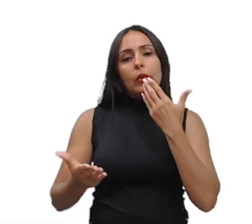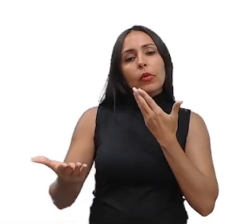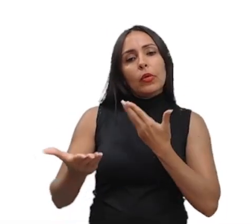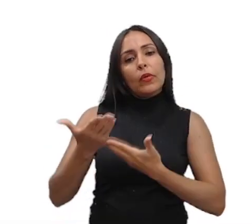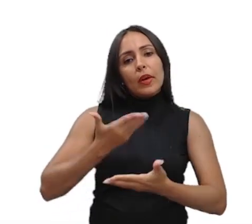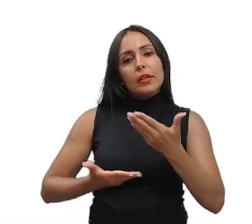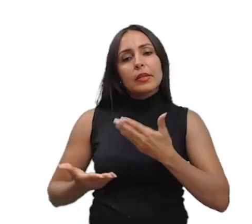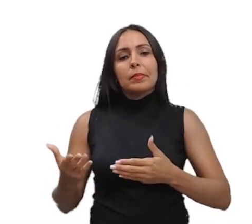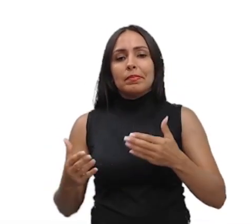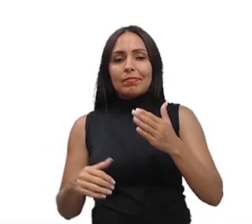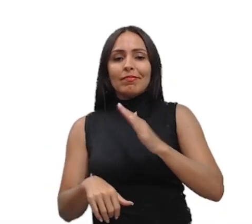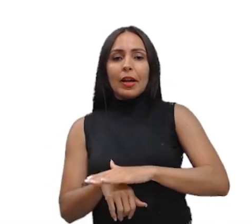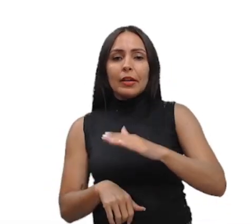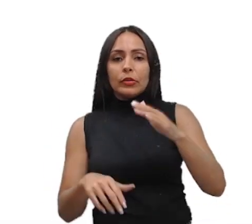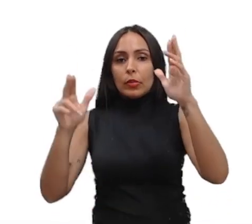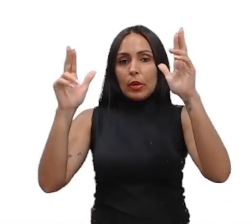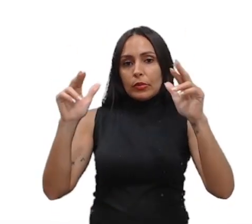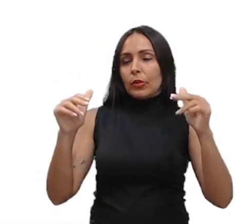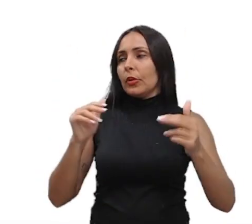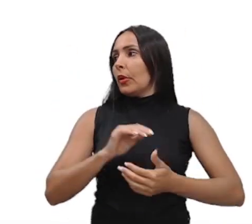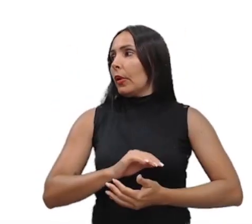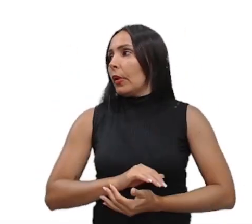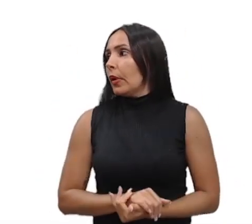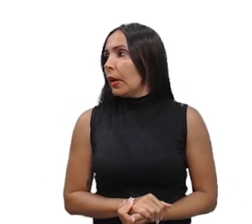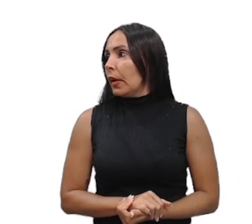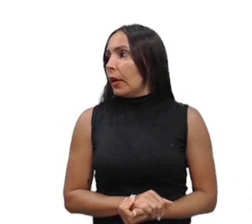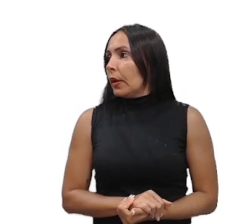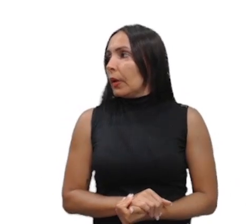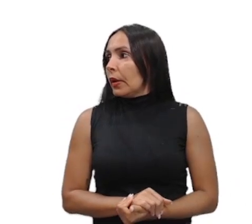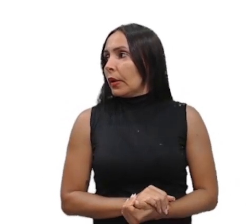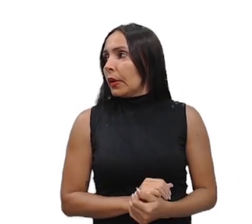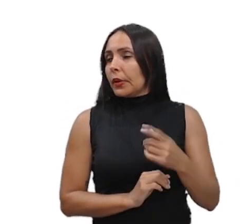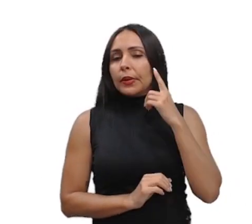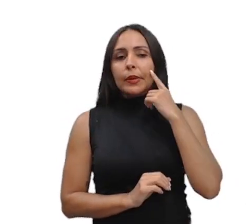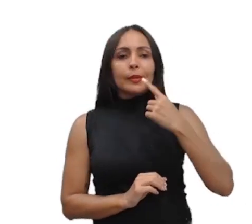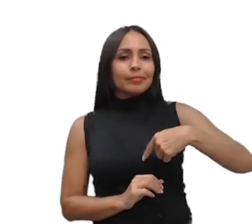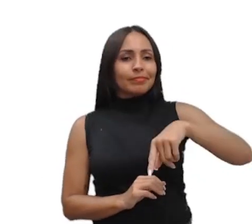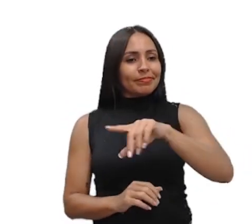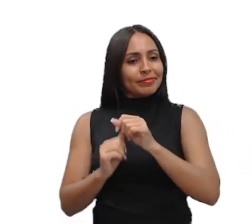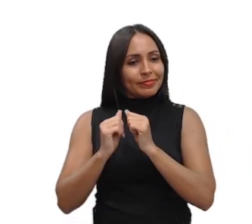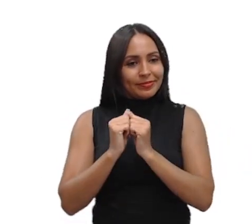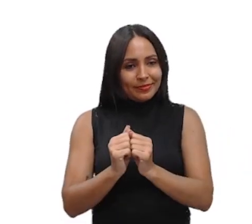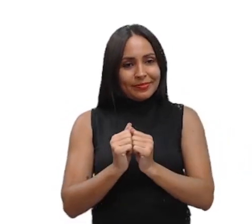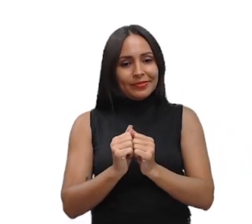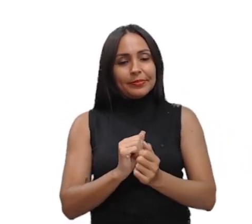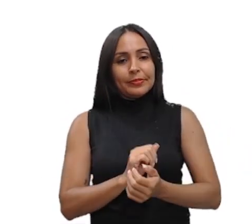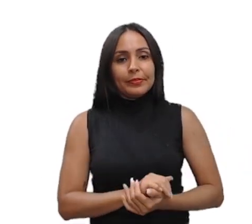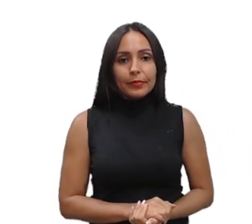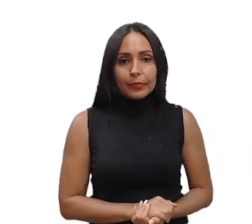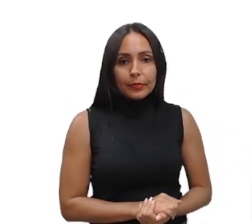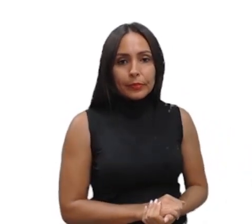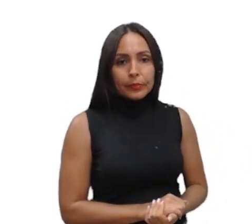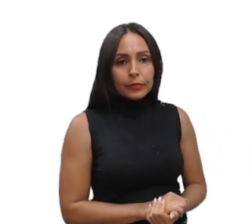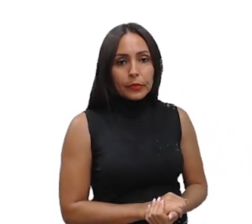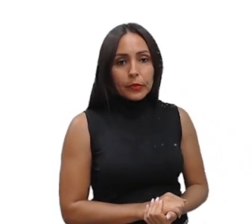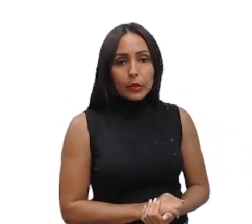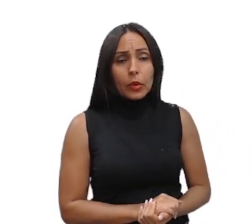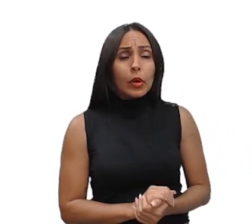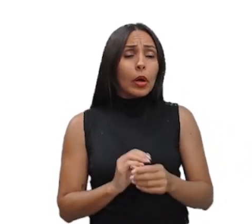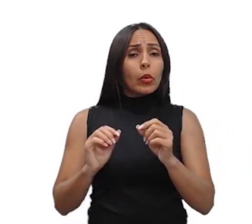sobre esse assunto. Então, acompanha aqui comigo sobre o que a gente pode entender